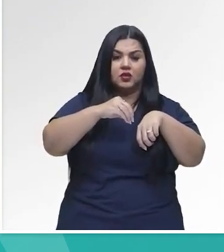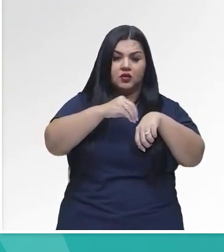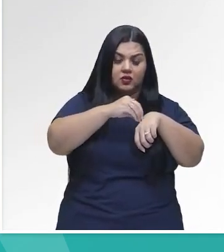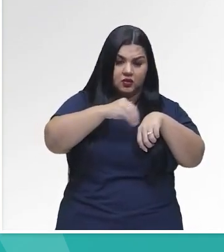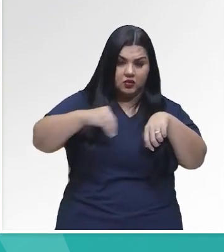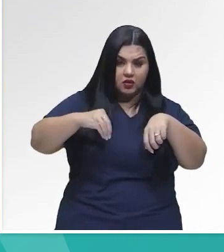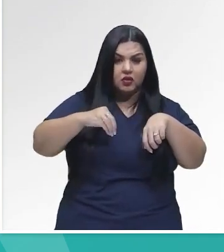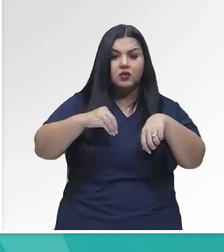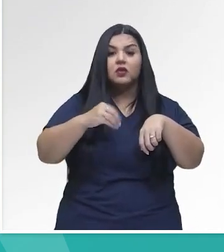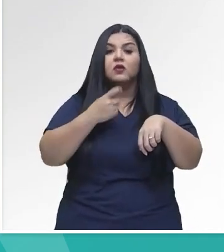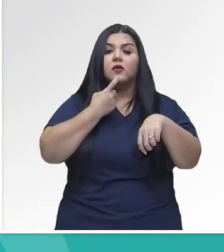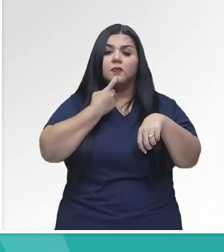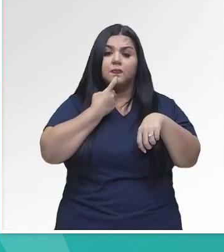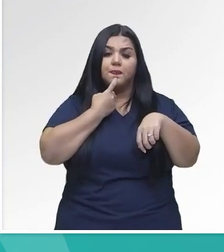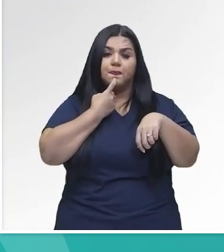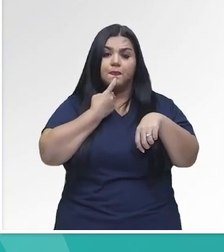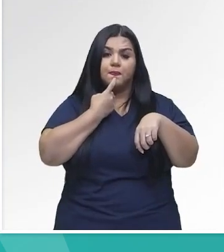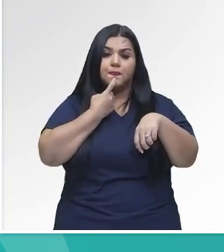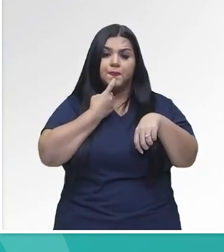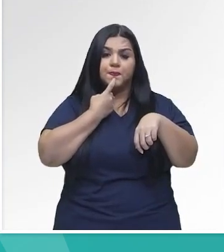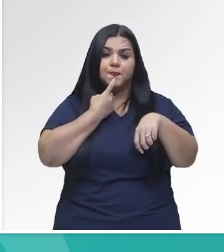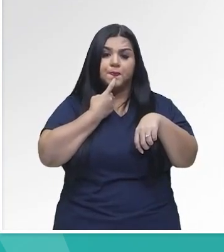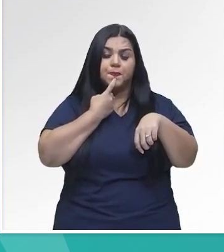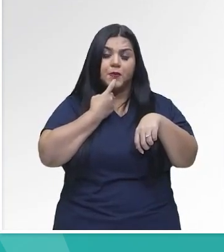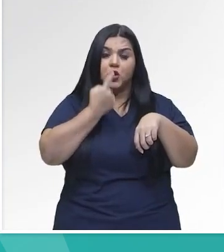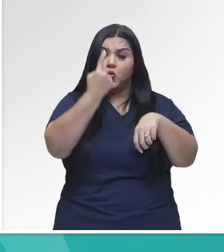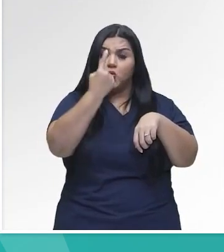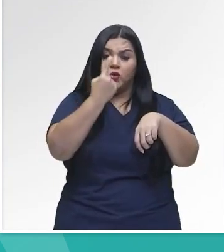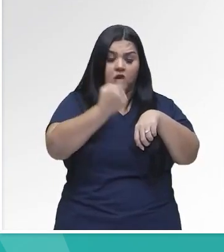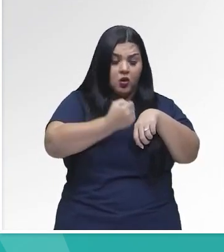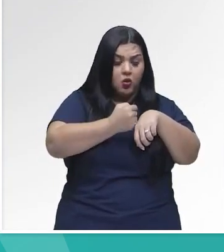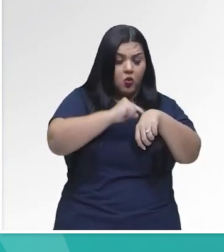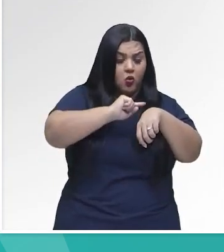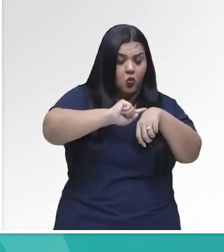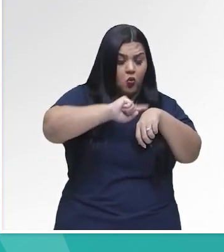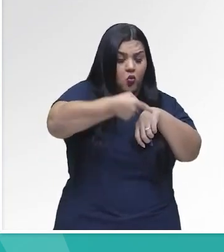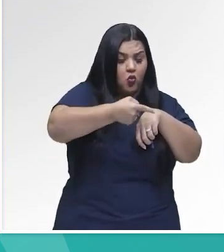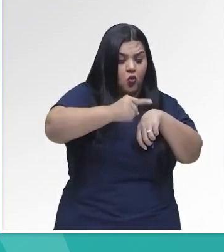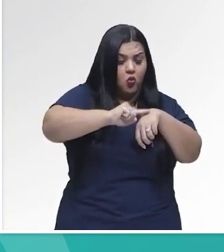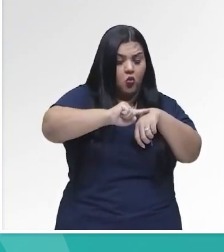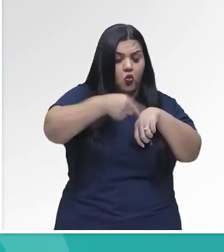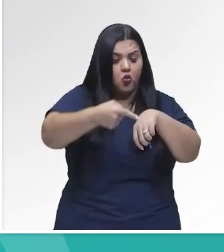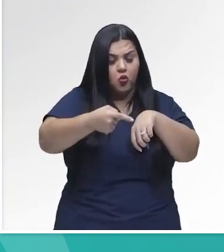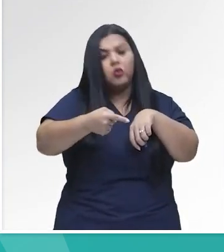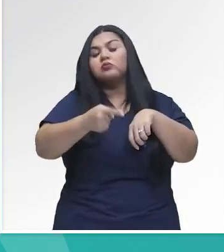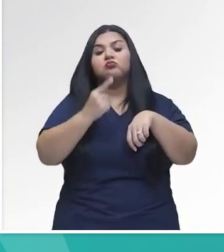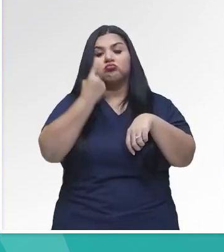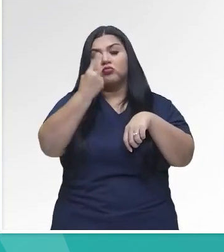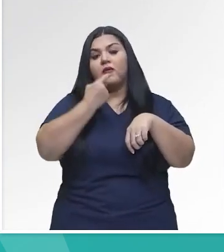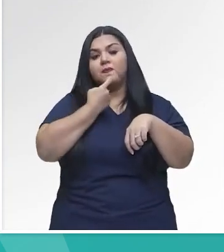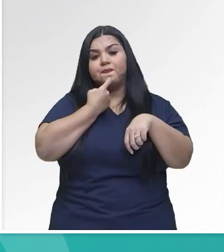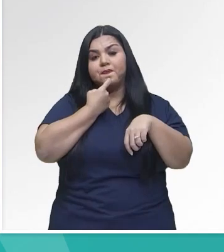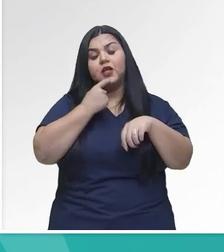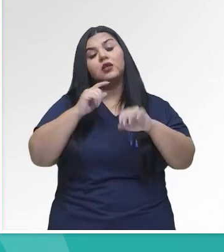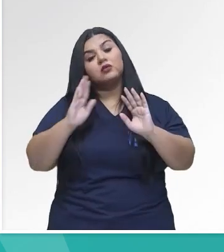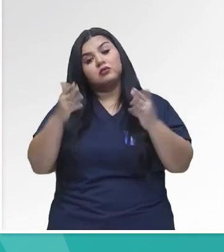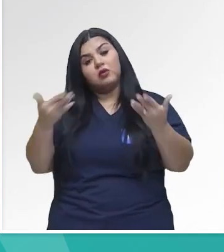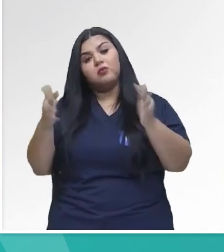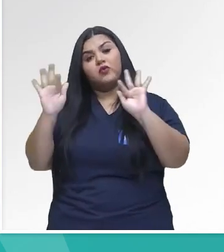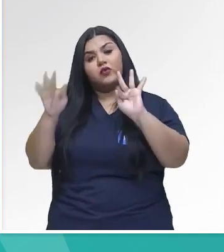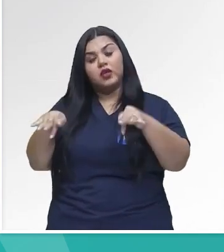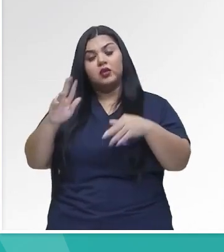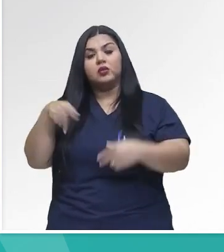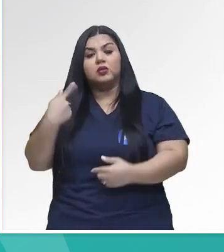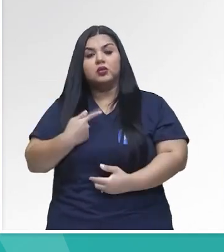vertical, horizontal, mais uma casa de cada vez, ok? E por fim,